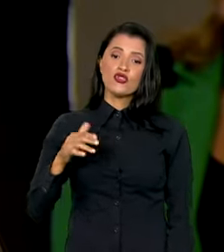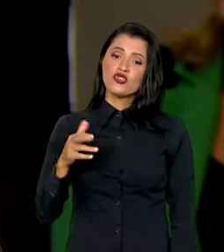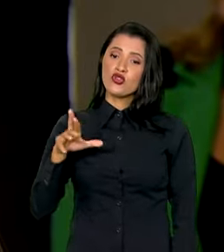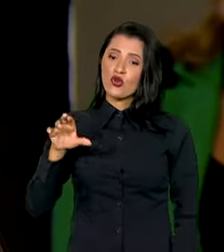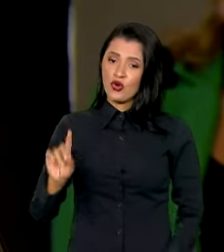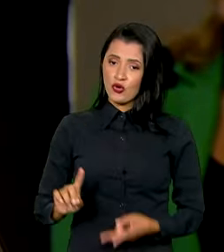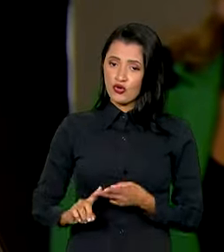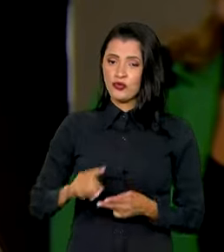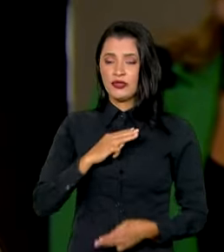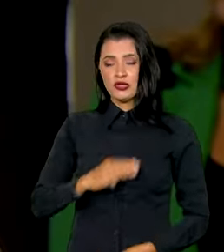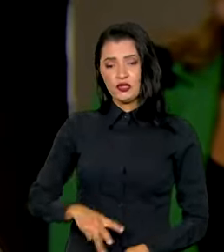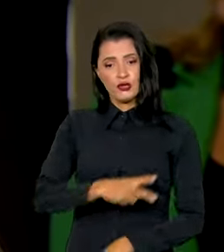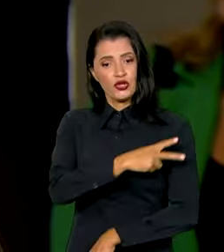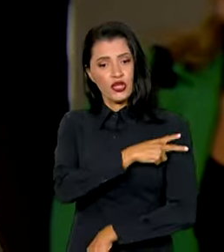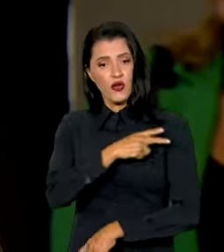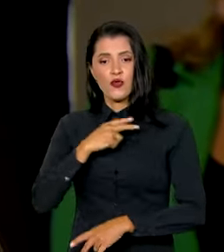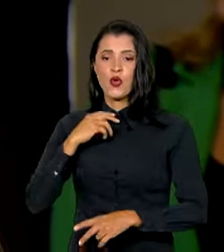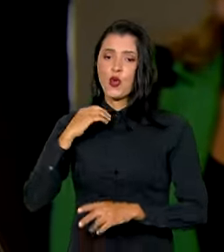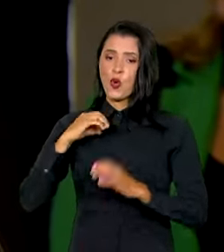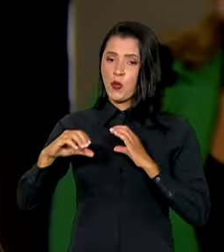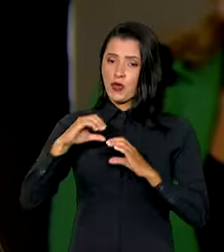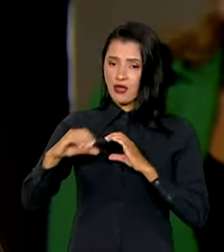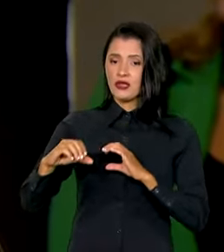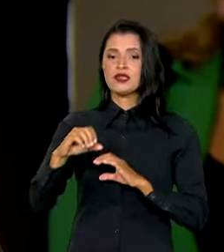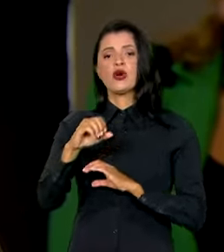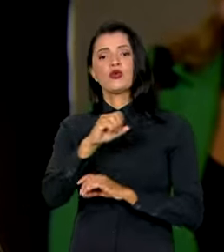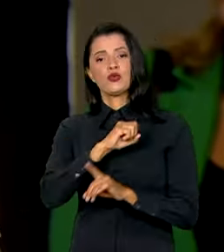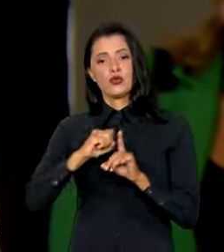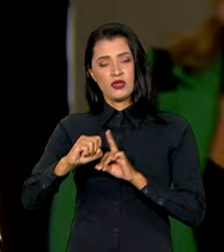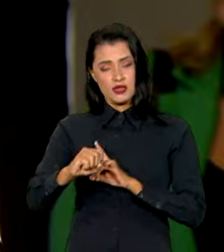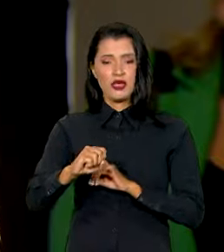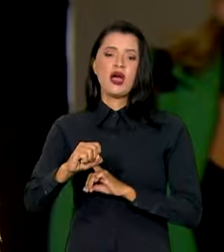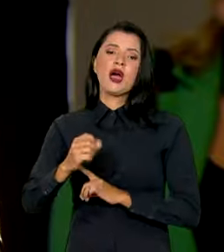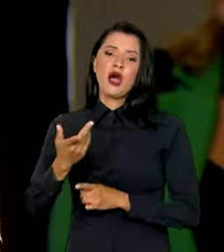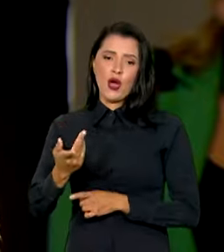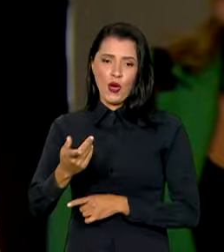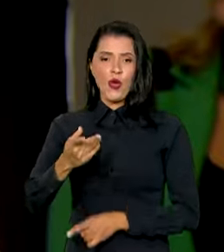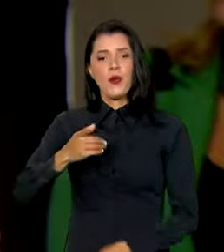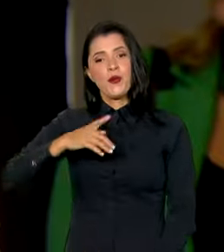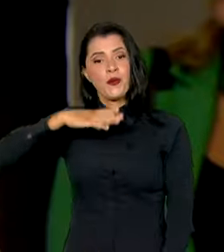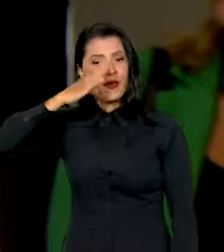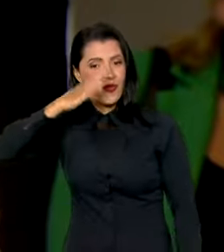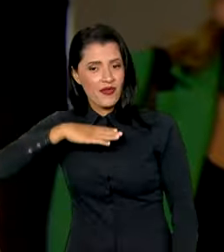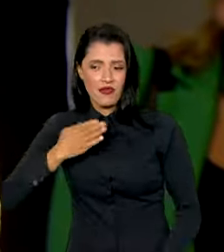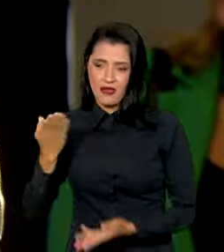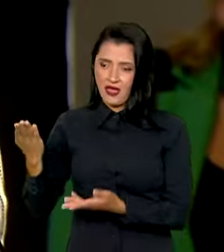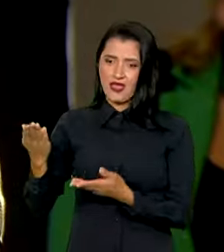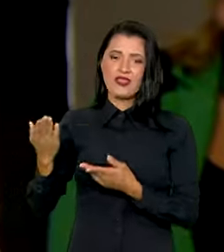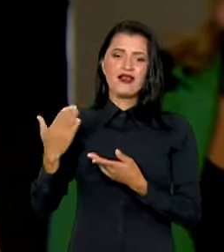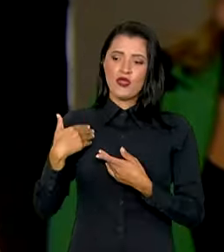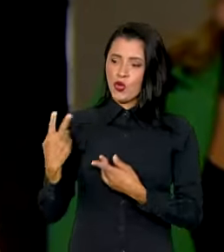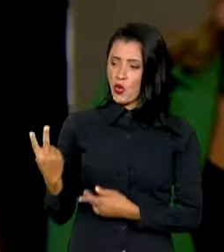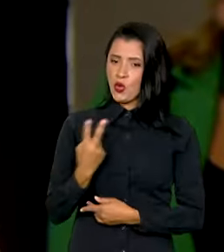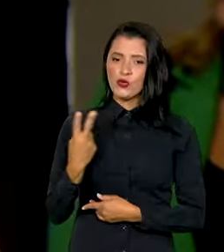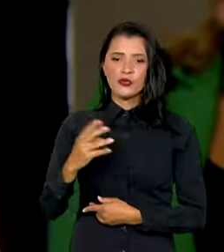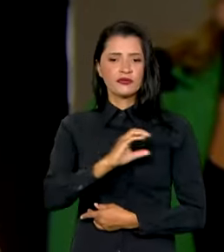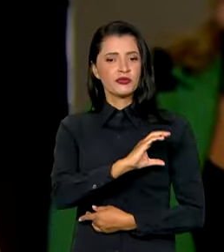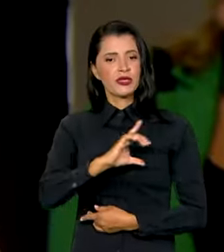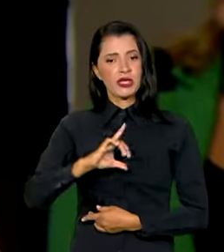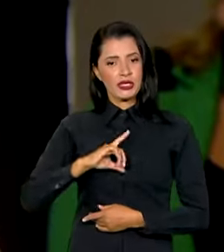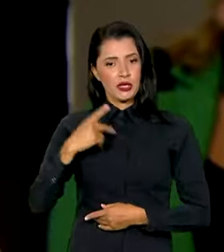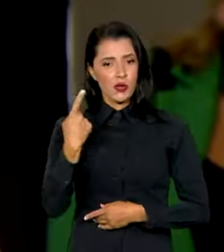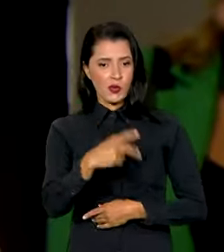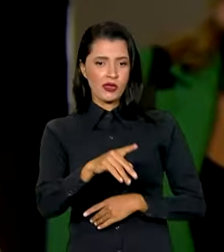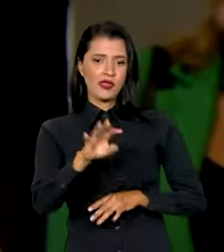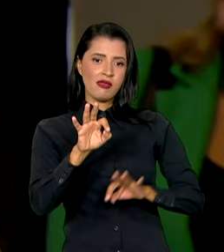Secretaria de Comunicação Social, Paulo Pimenta. É com o ministro Paulo Pimenta que divido a coordenação dessa